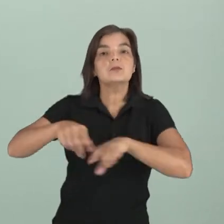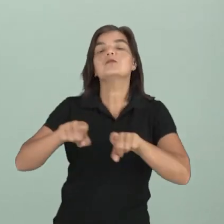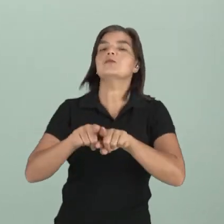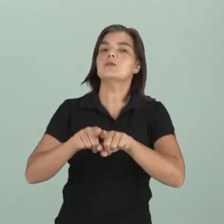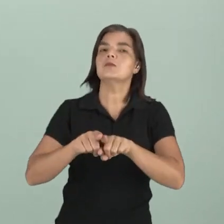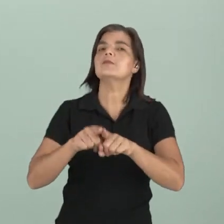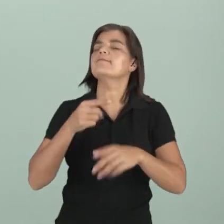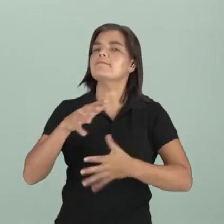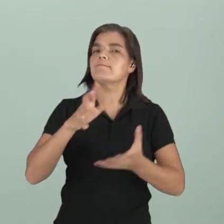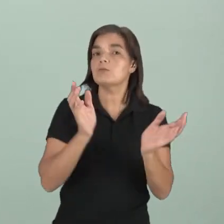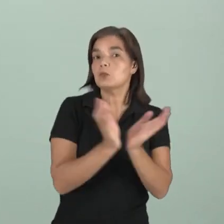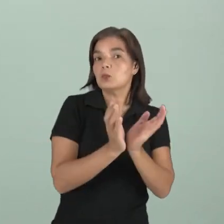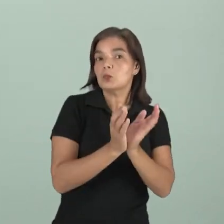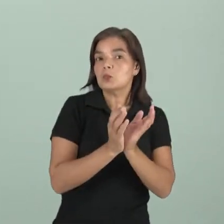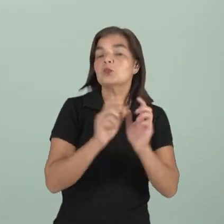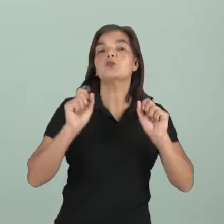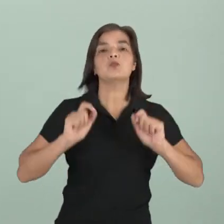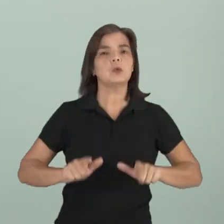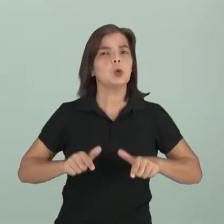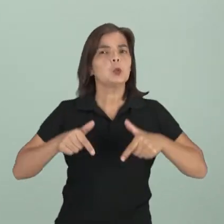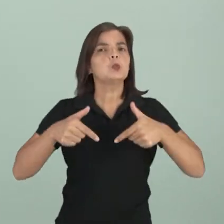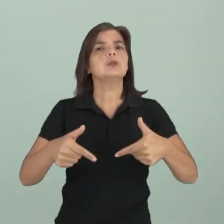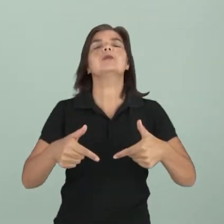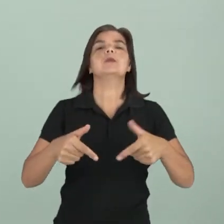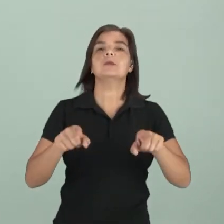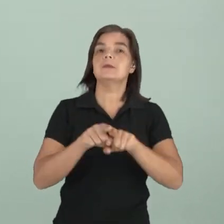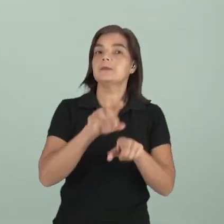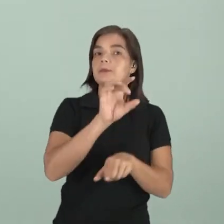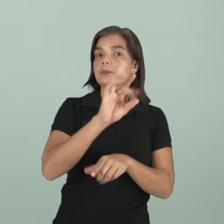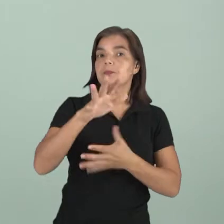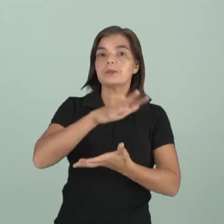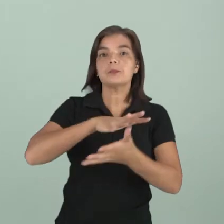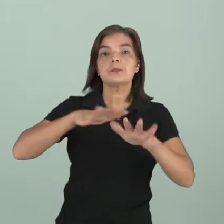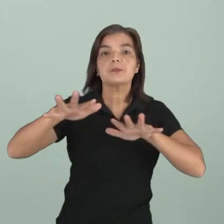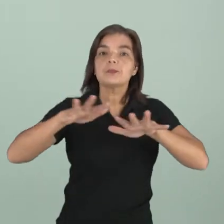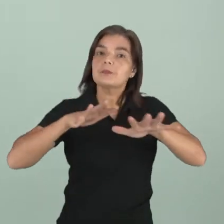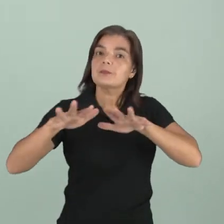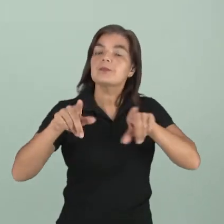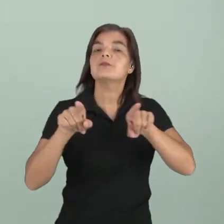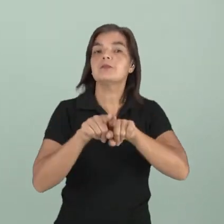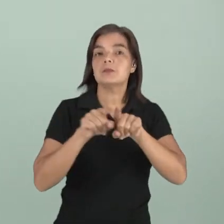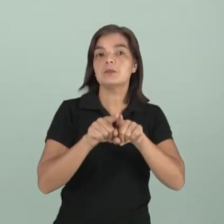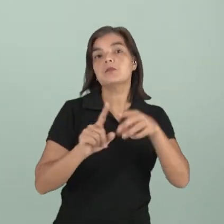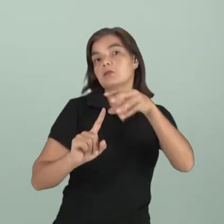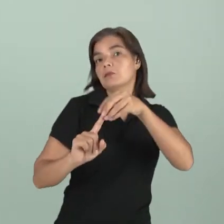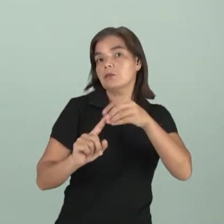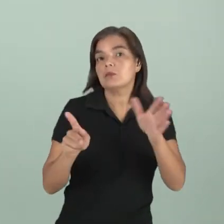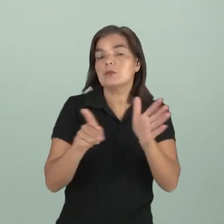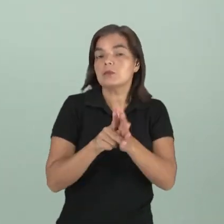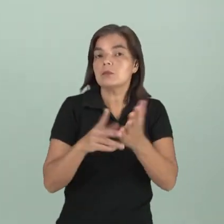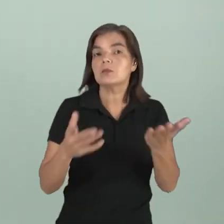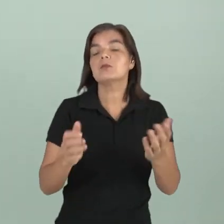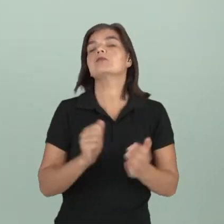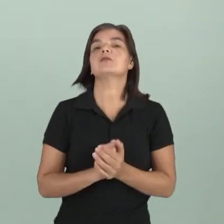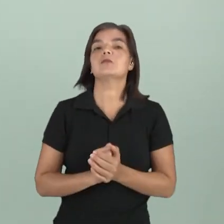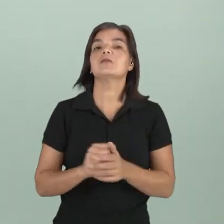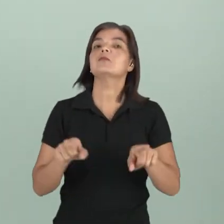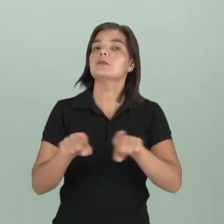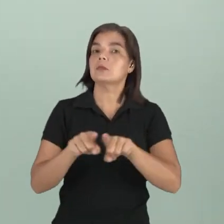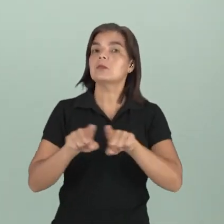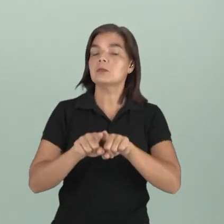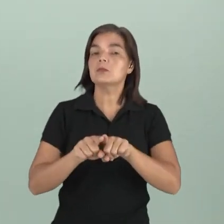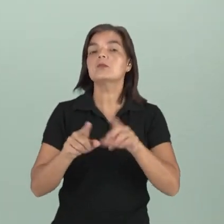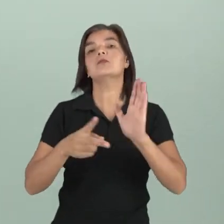levantam diversas bandeiras de luta, ou seja, cada movimento com a sua peculiaridade, os